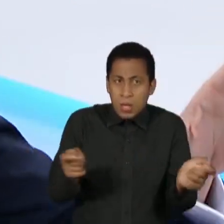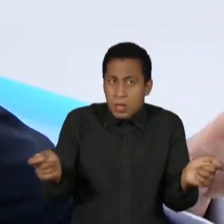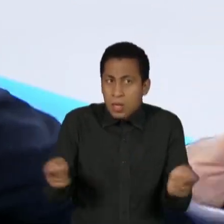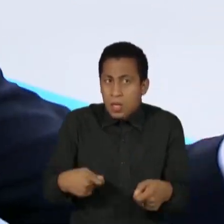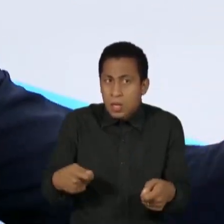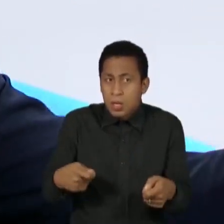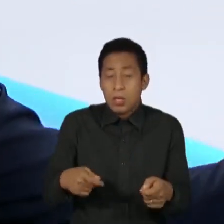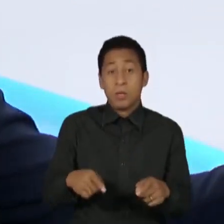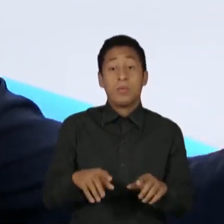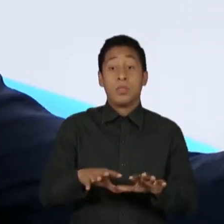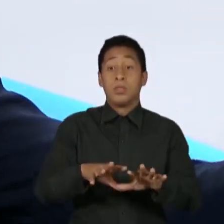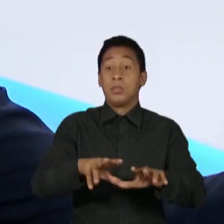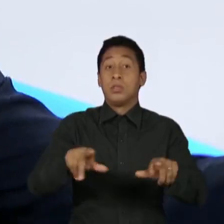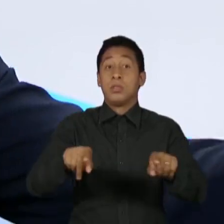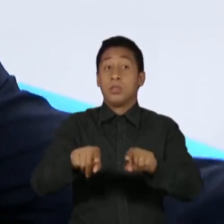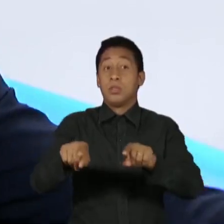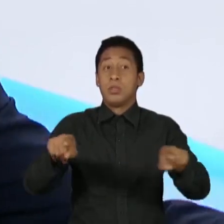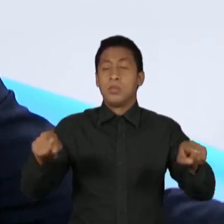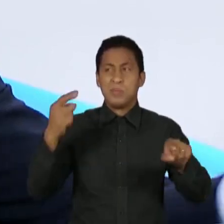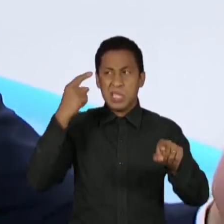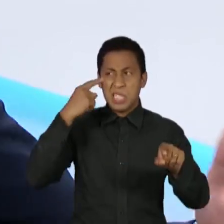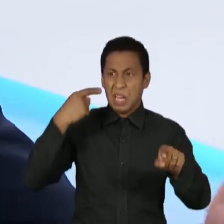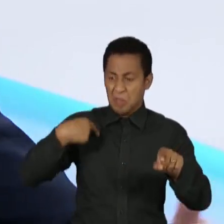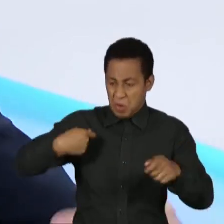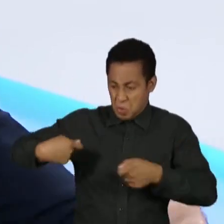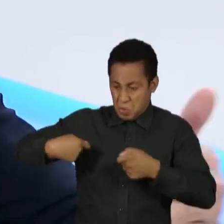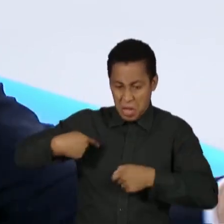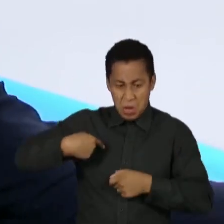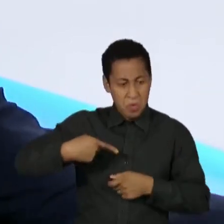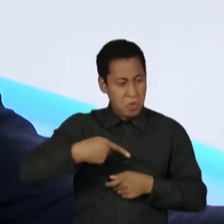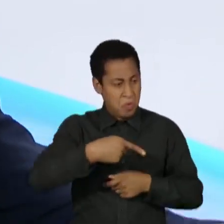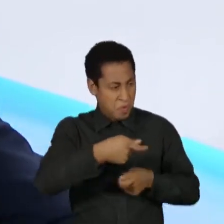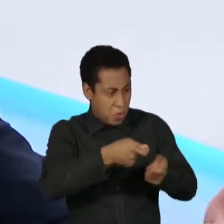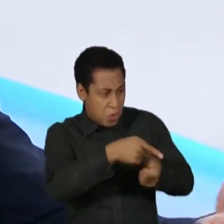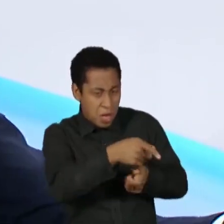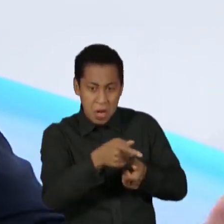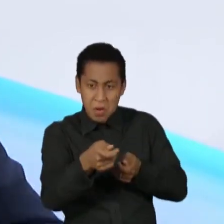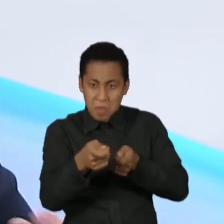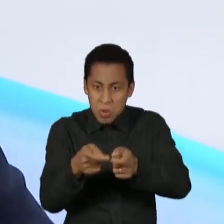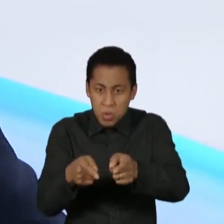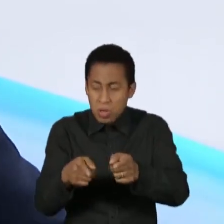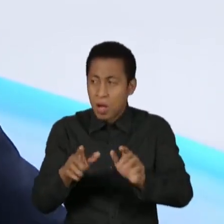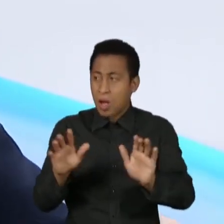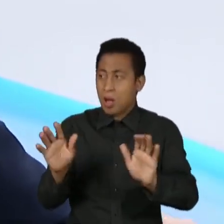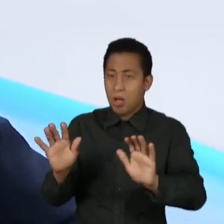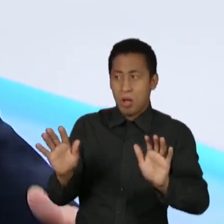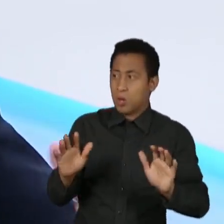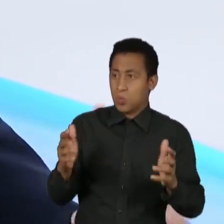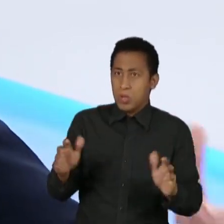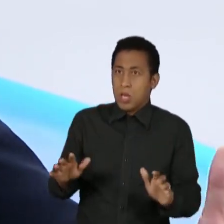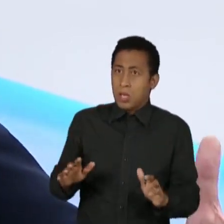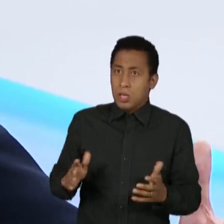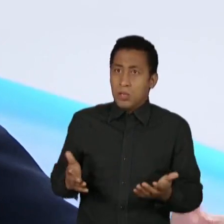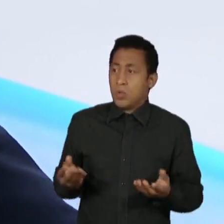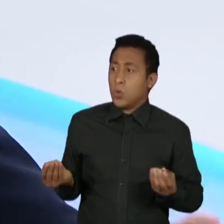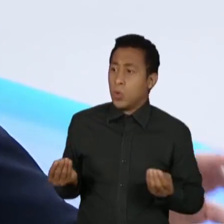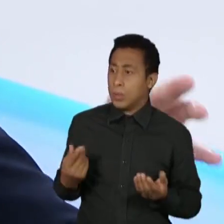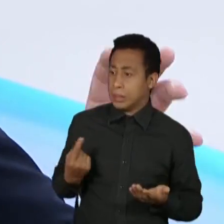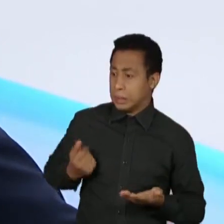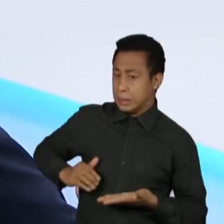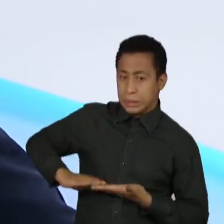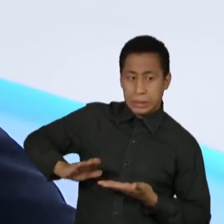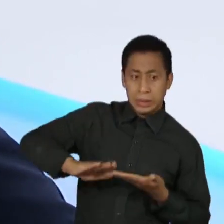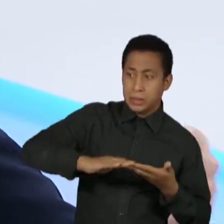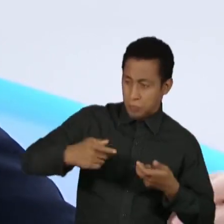Geral de que todo mundo pode Em algum momento ser controlado e por isso estimula que as pessoas lidem bem com recursos públicos eu acho que